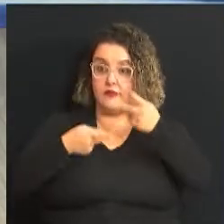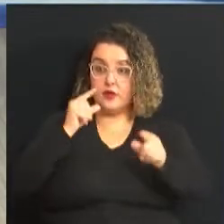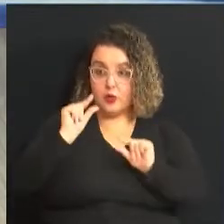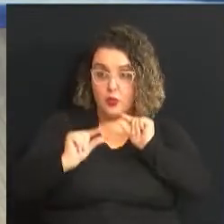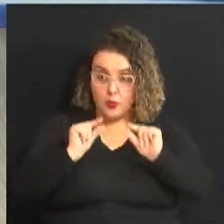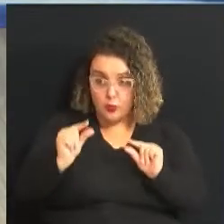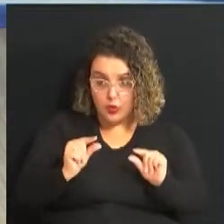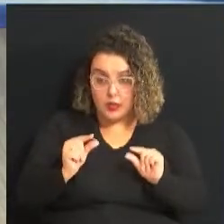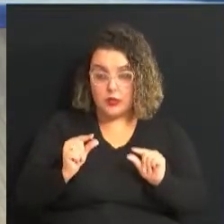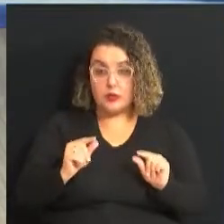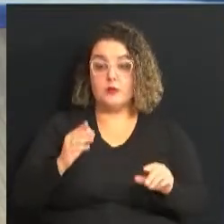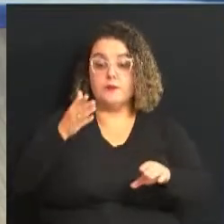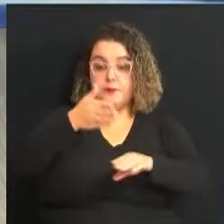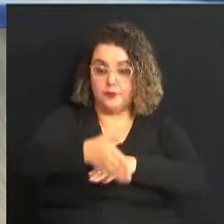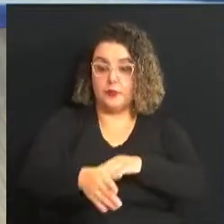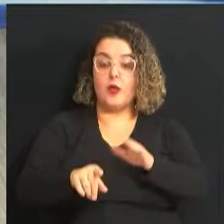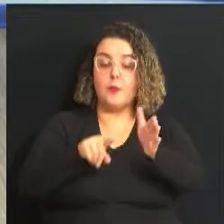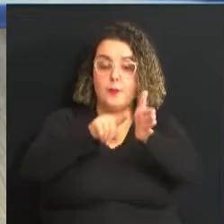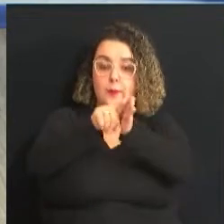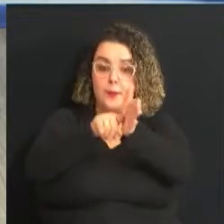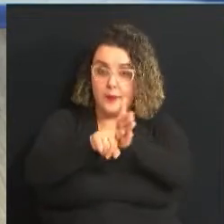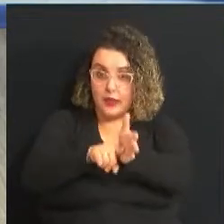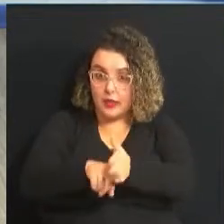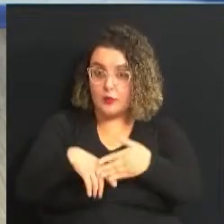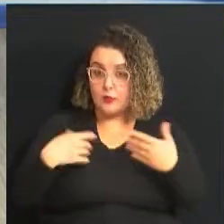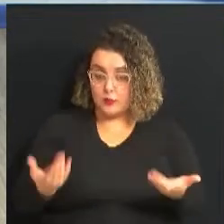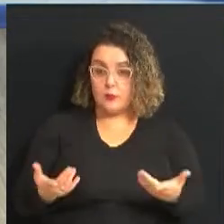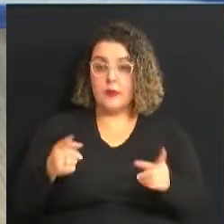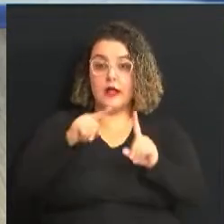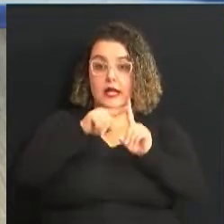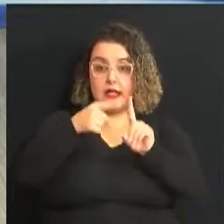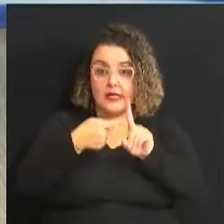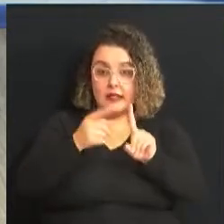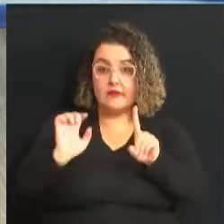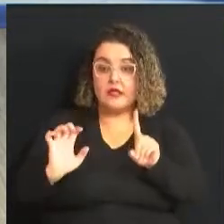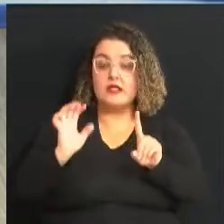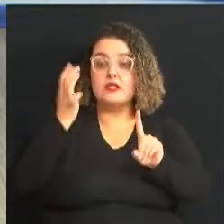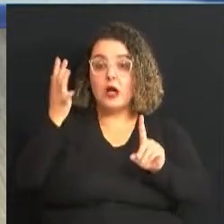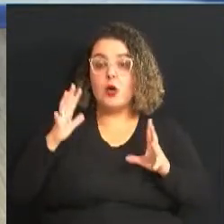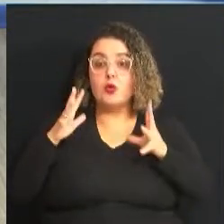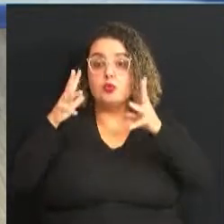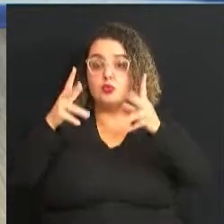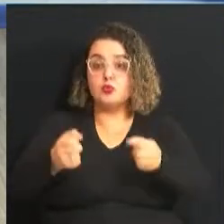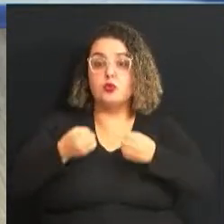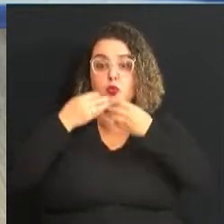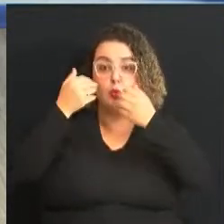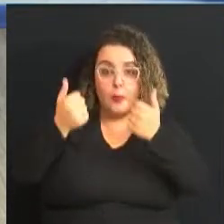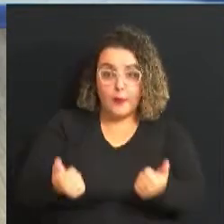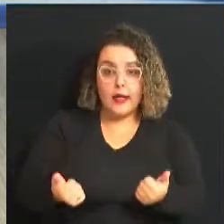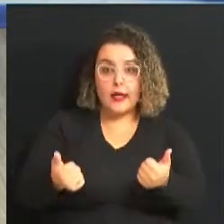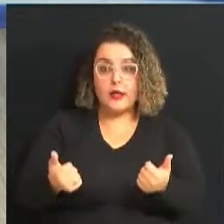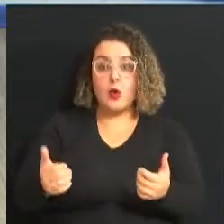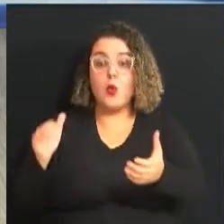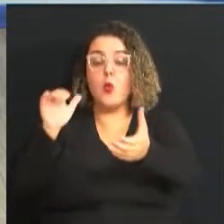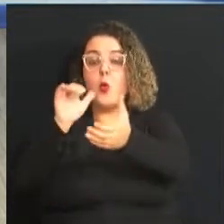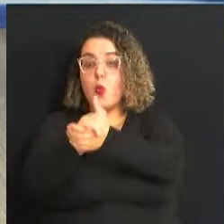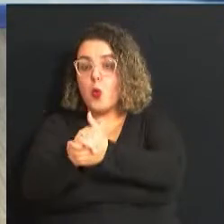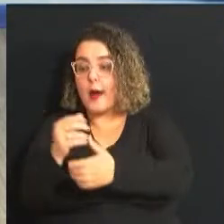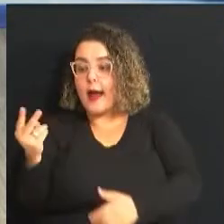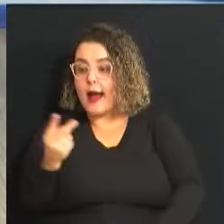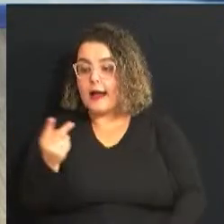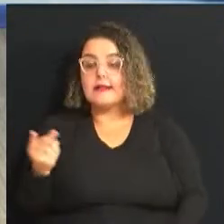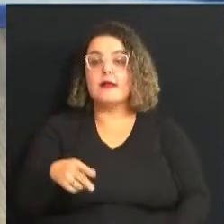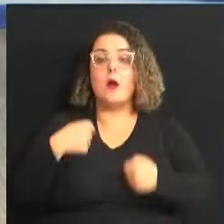entrando aí na pergunta. Para a gravidez ocorrer tudo bem, o casal precisa se